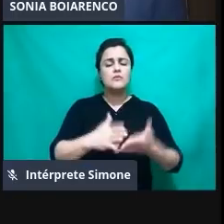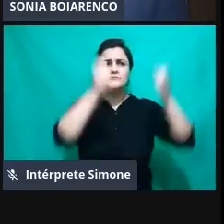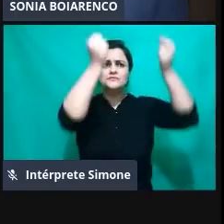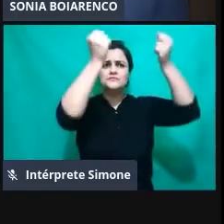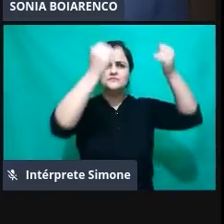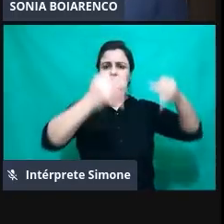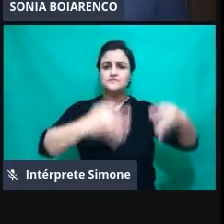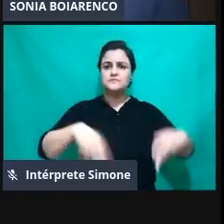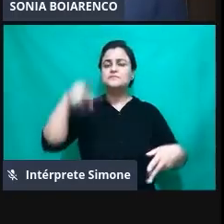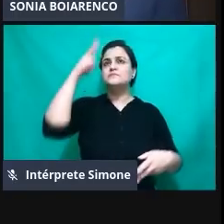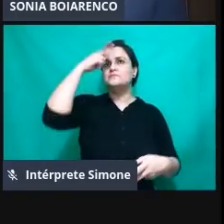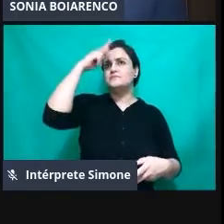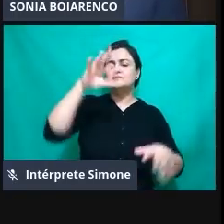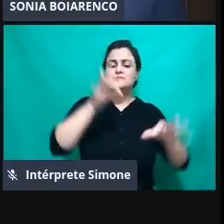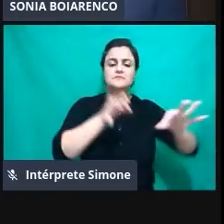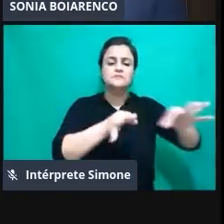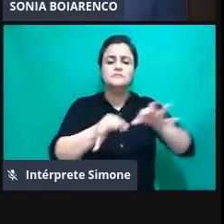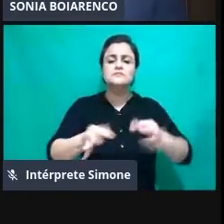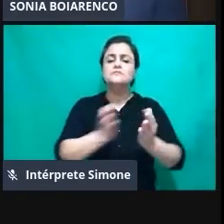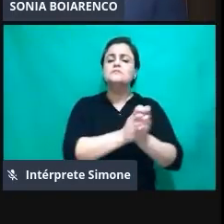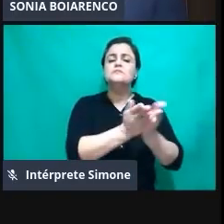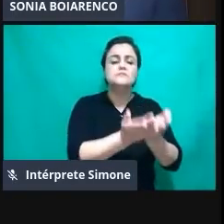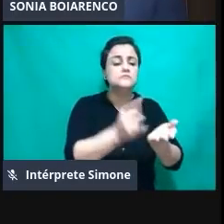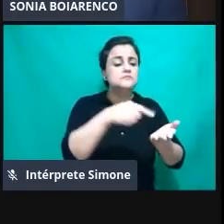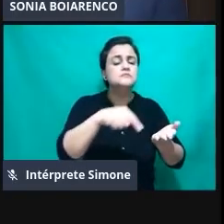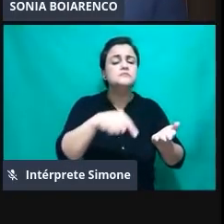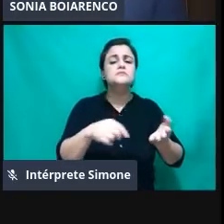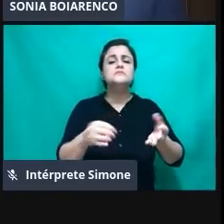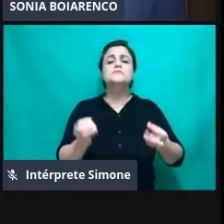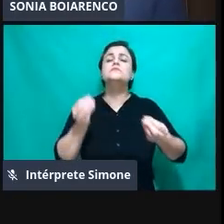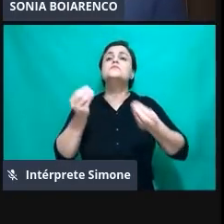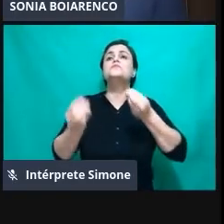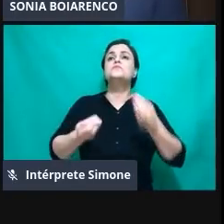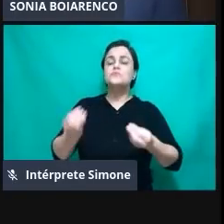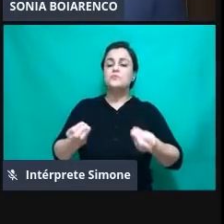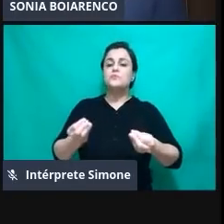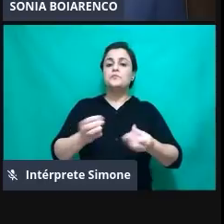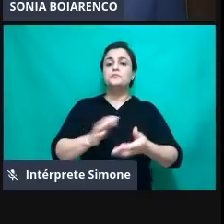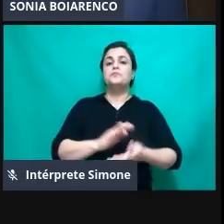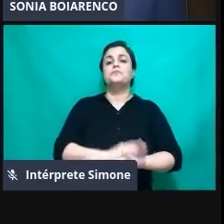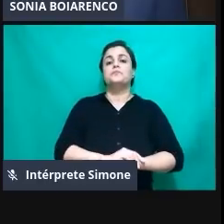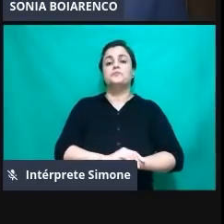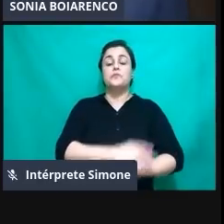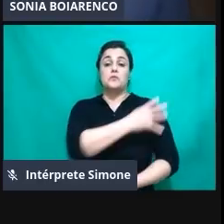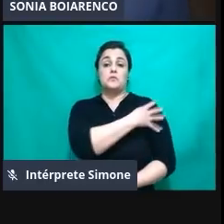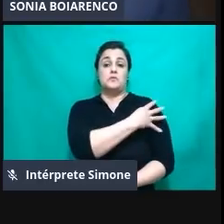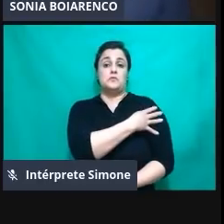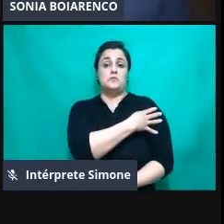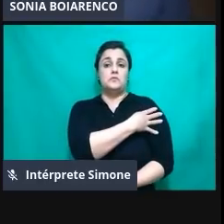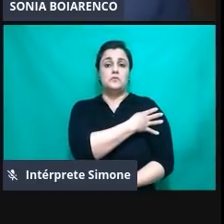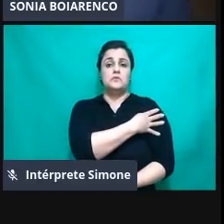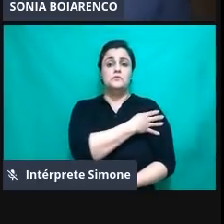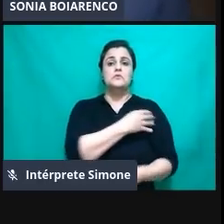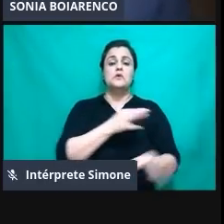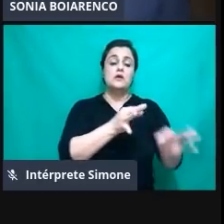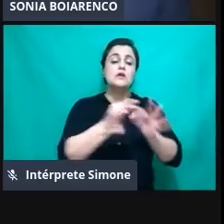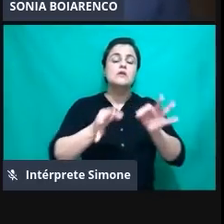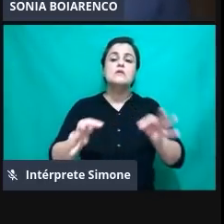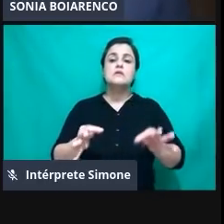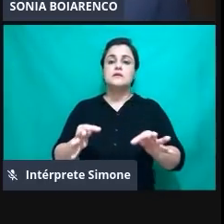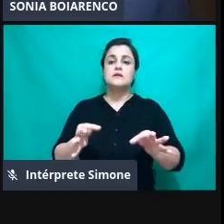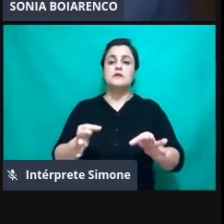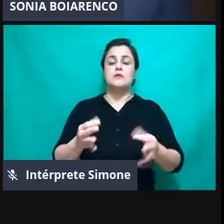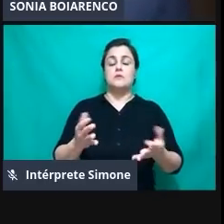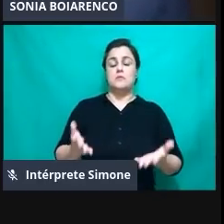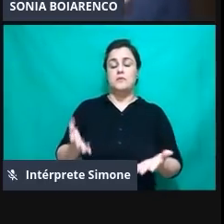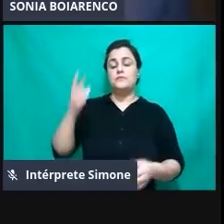organização desse caderno, como ficou para o 4º ano, né? A história vem com as suas unidades